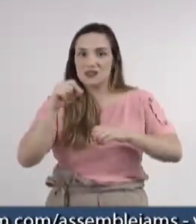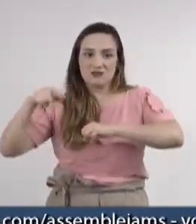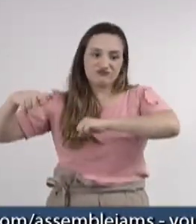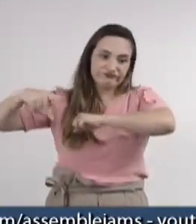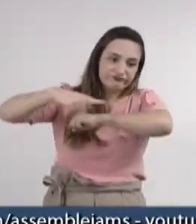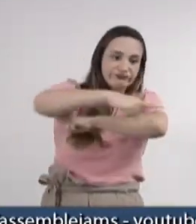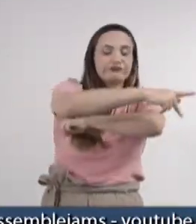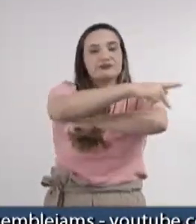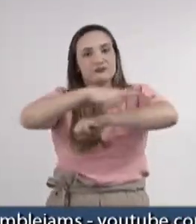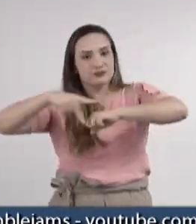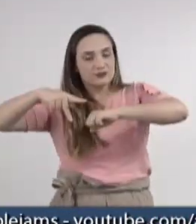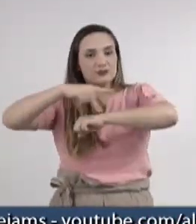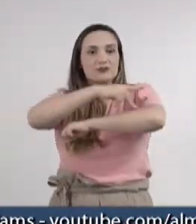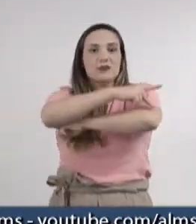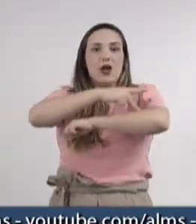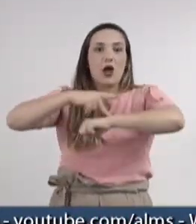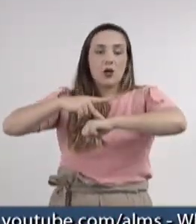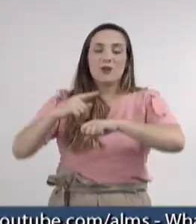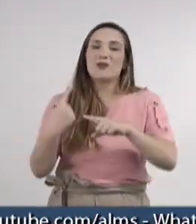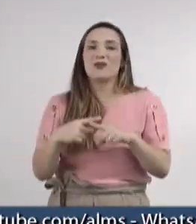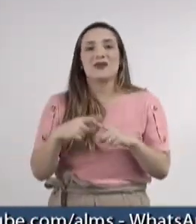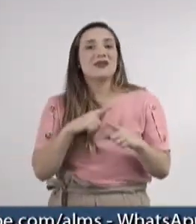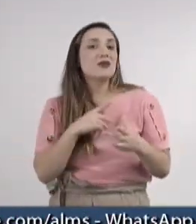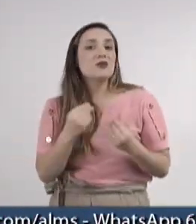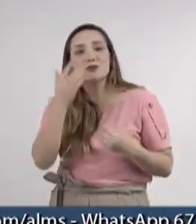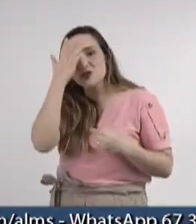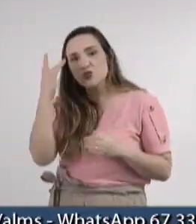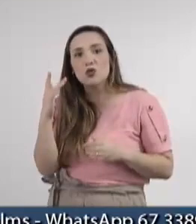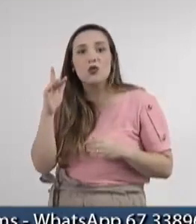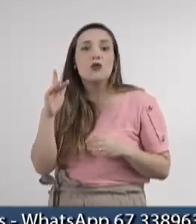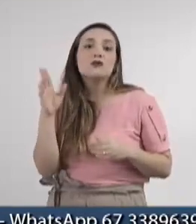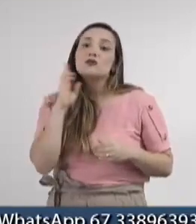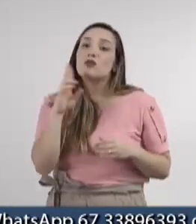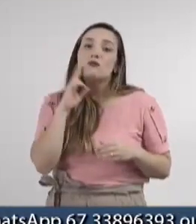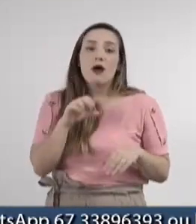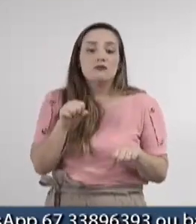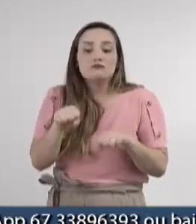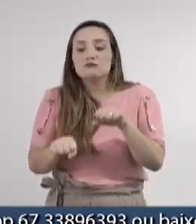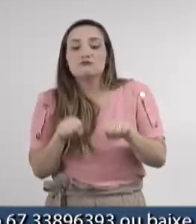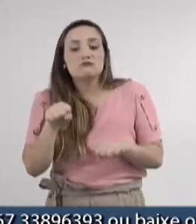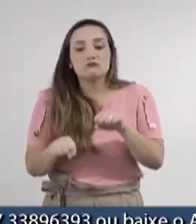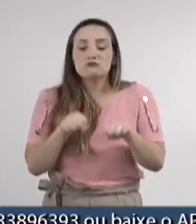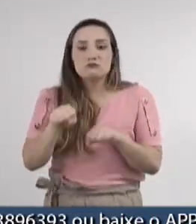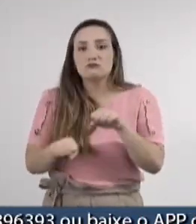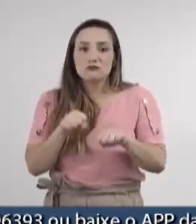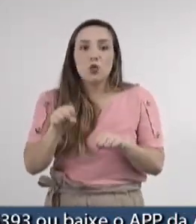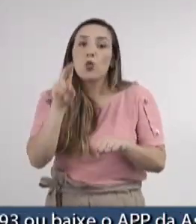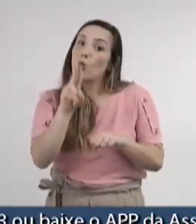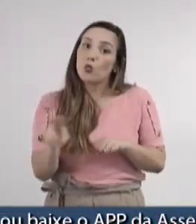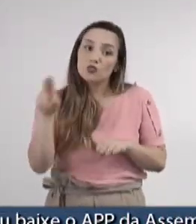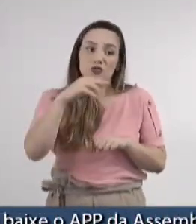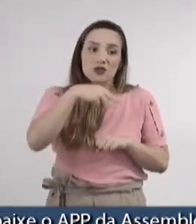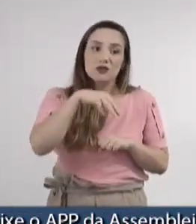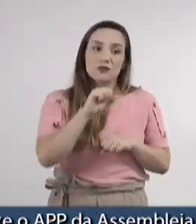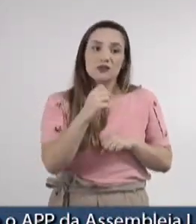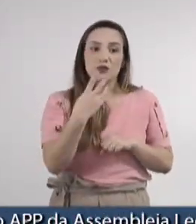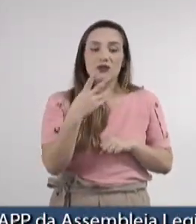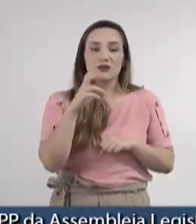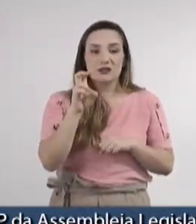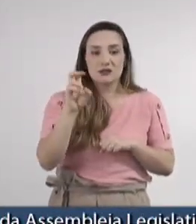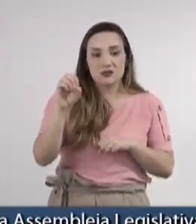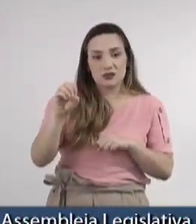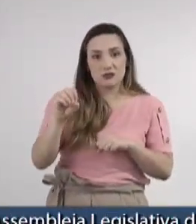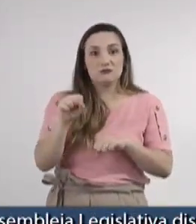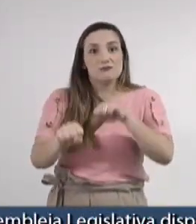daquela região, que tem o hábito saudável de pedalar, utilizem a MS 450 como pista para a